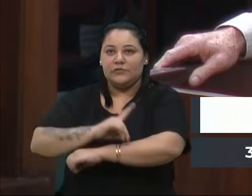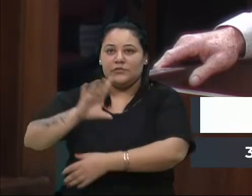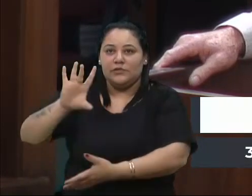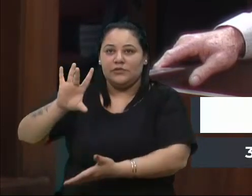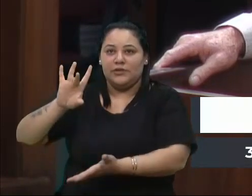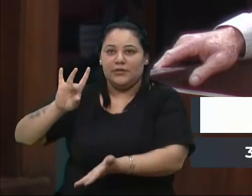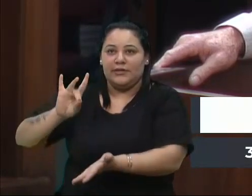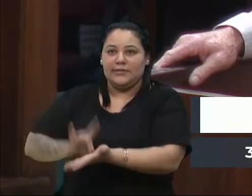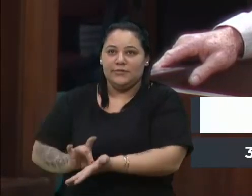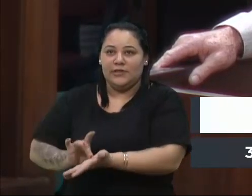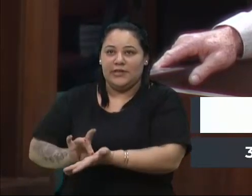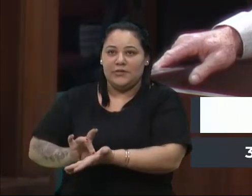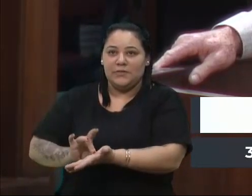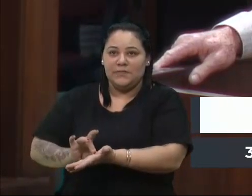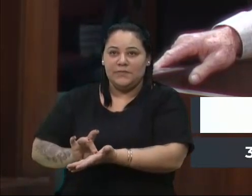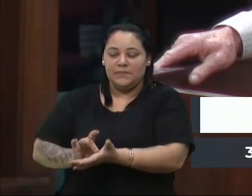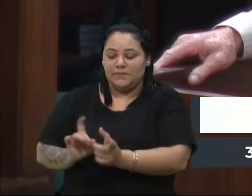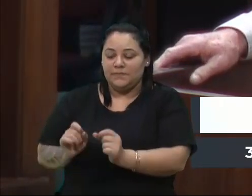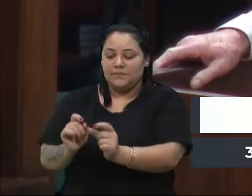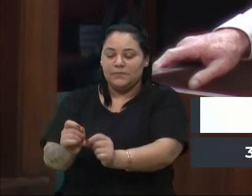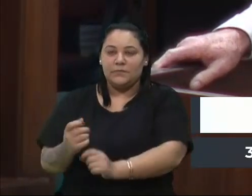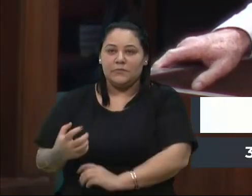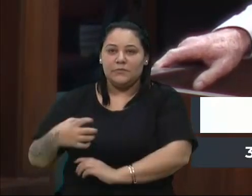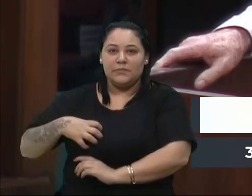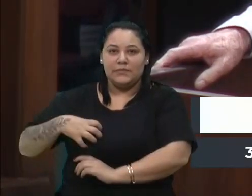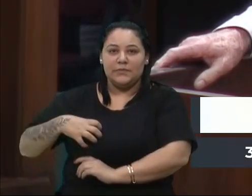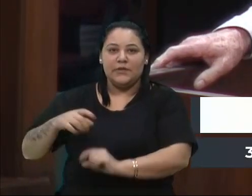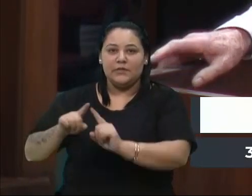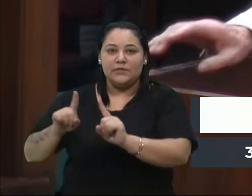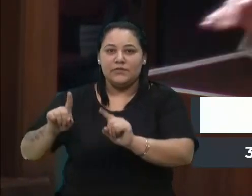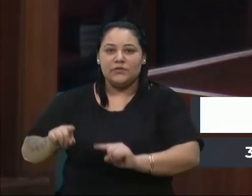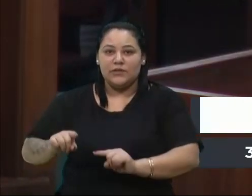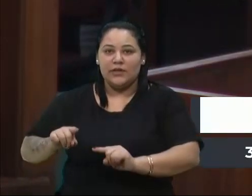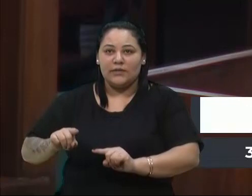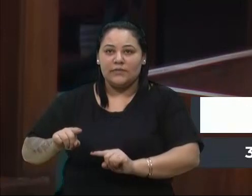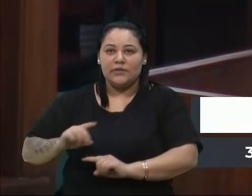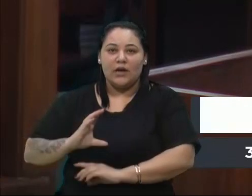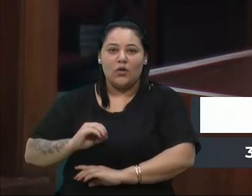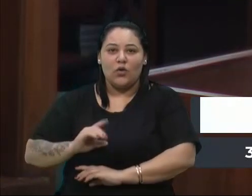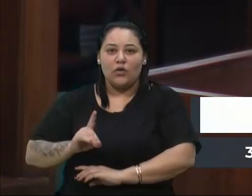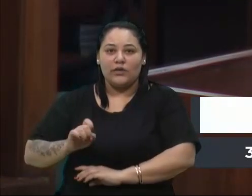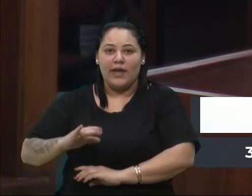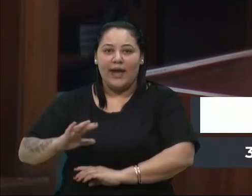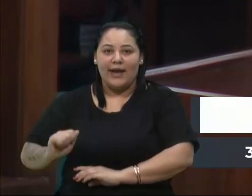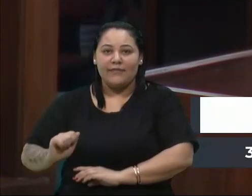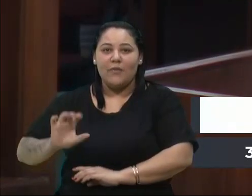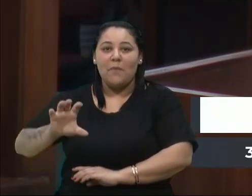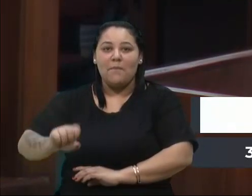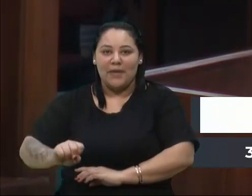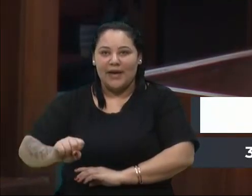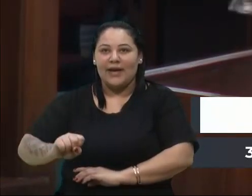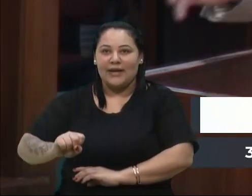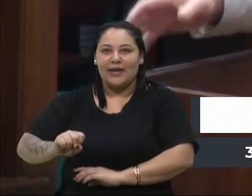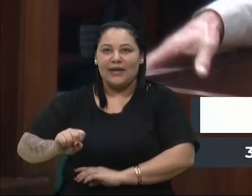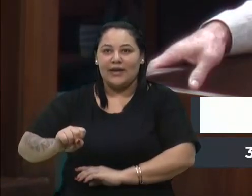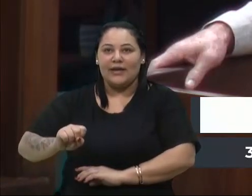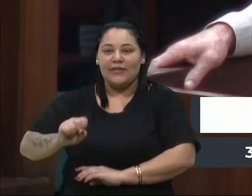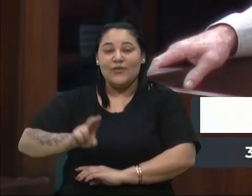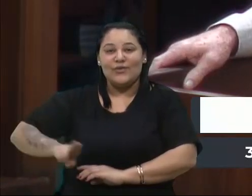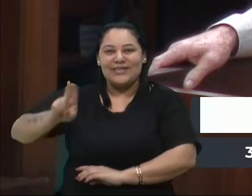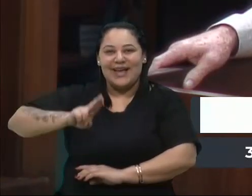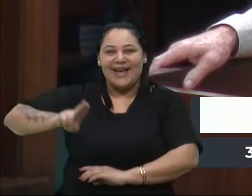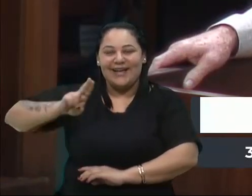do Câncer de Mama, as funcionárias da Codeca irão vestir uma das